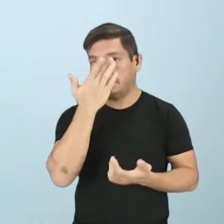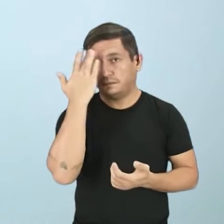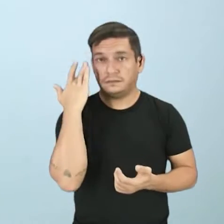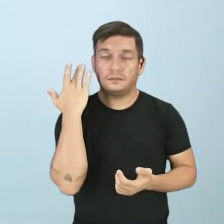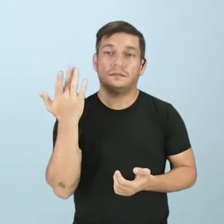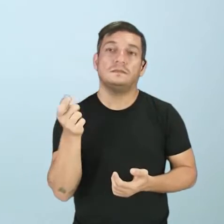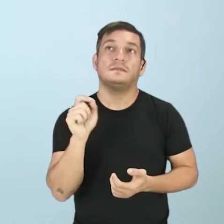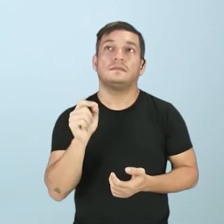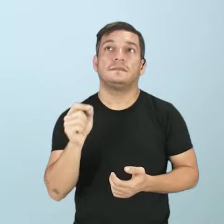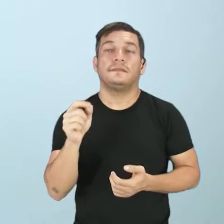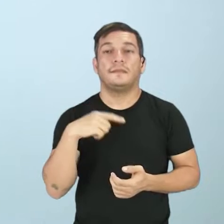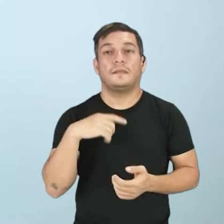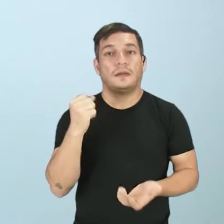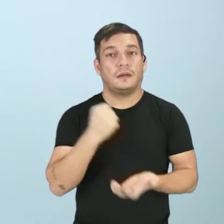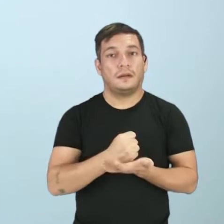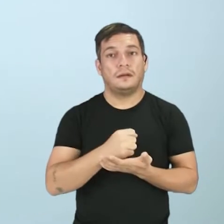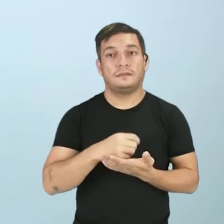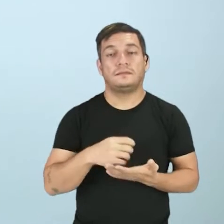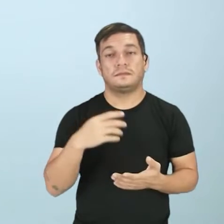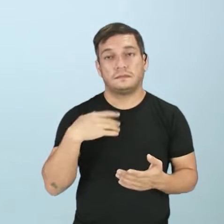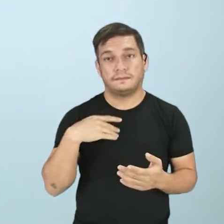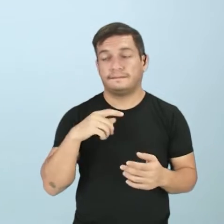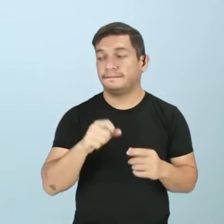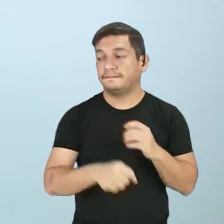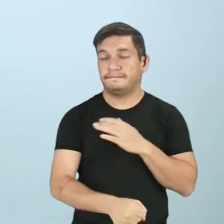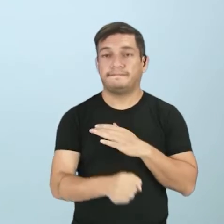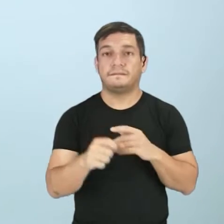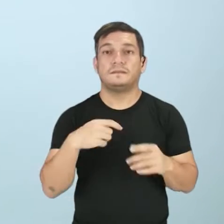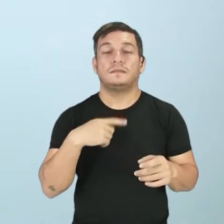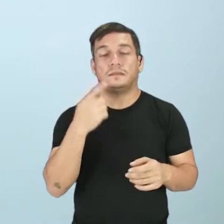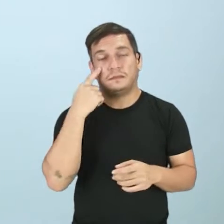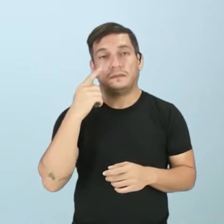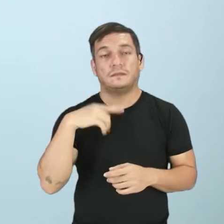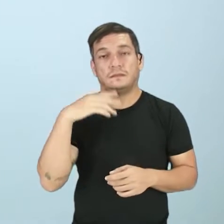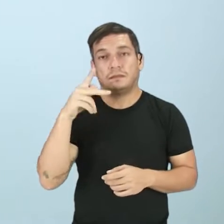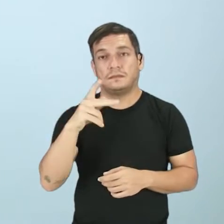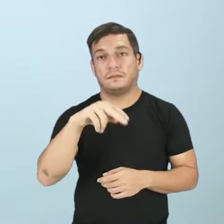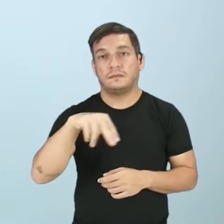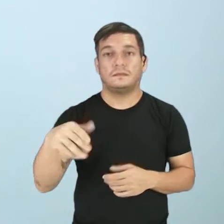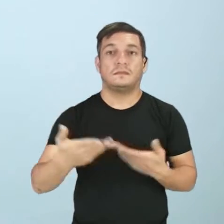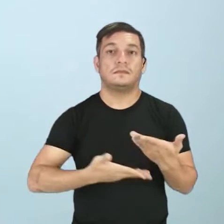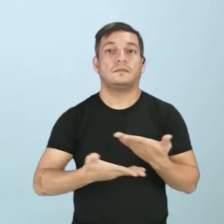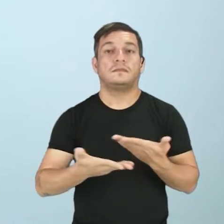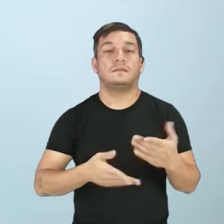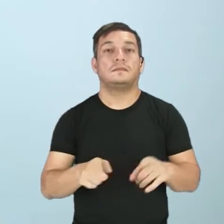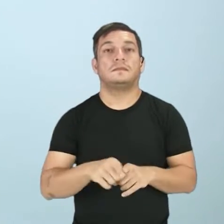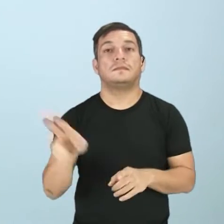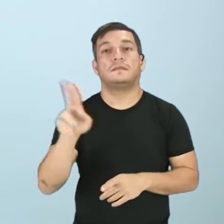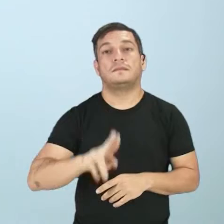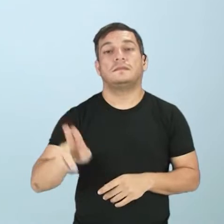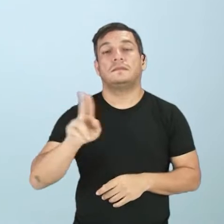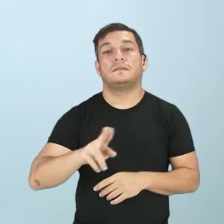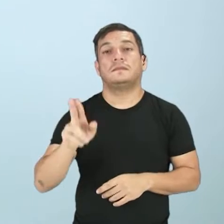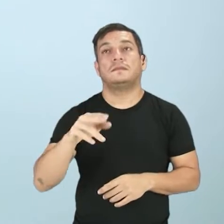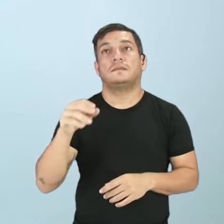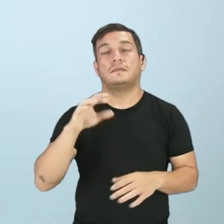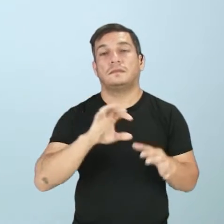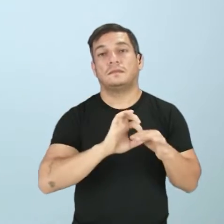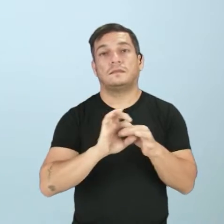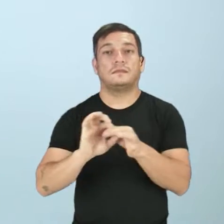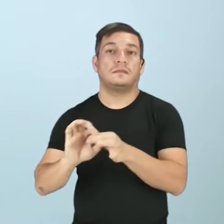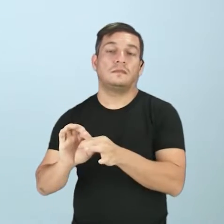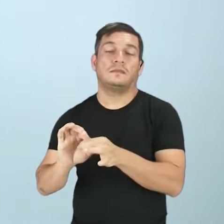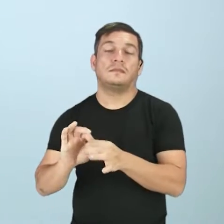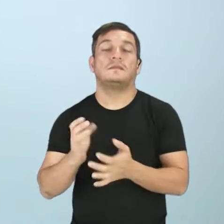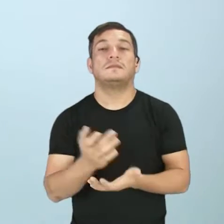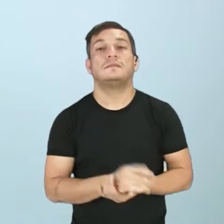ali que está me contratando. Então eu tenho que pegar esses pronomes aqui de tratamento e utilizar dentro do meu contexto, dentro do